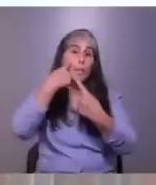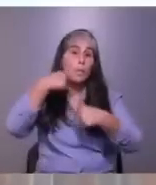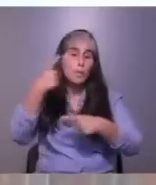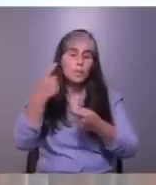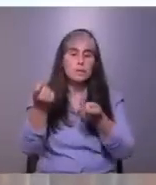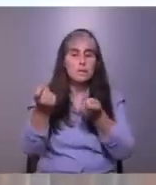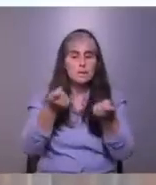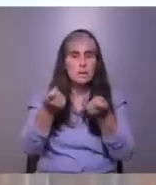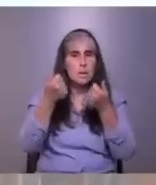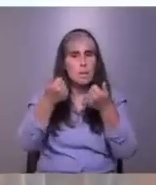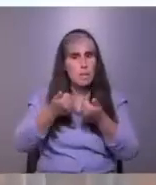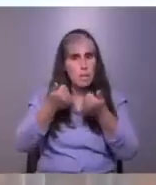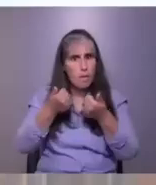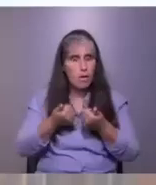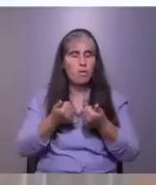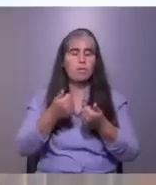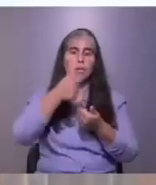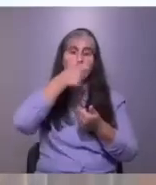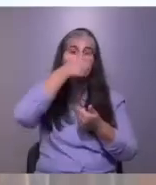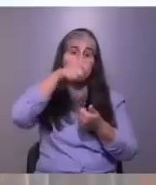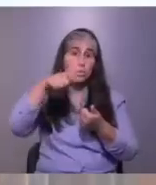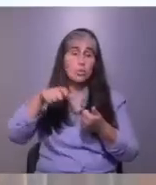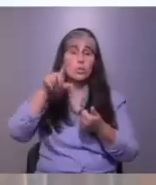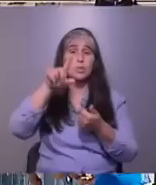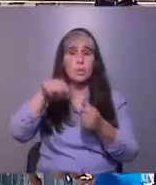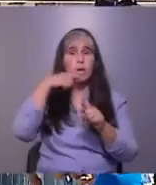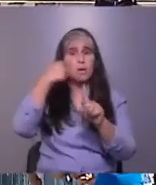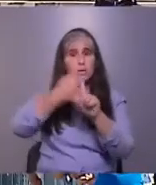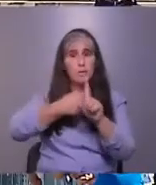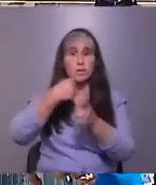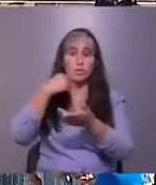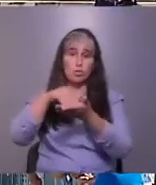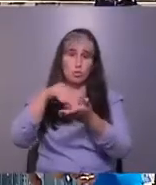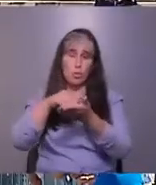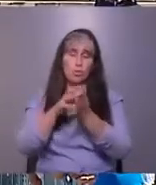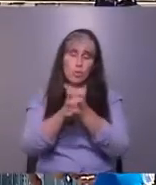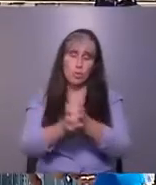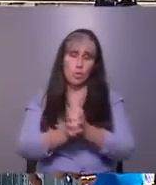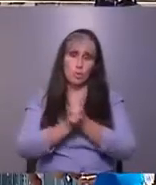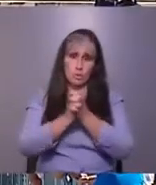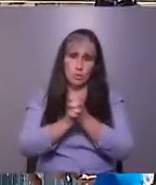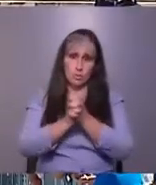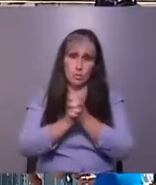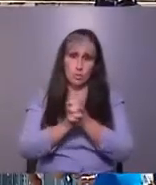públicas, e pelos que defendem os direitos dos mais pobres, oremos.